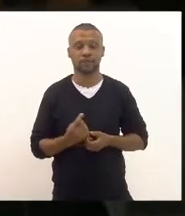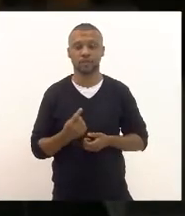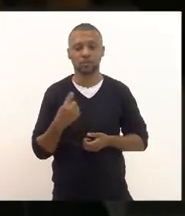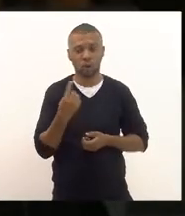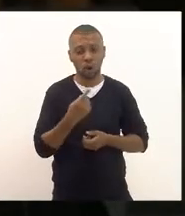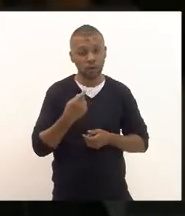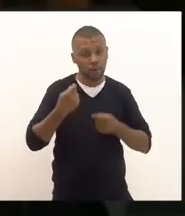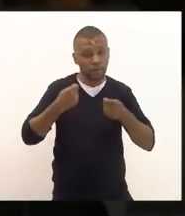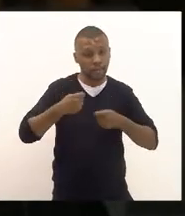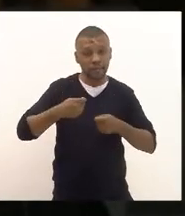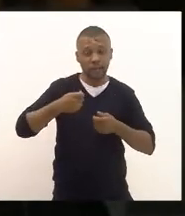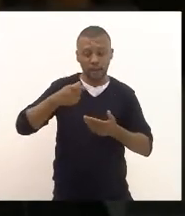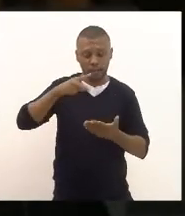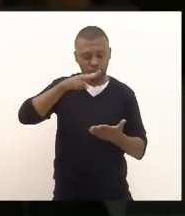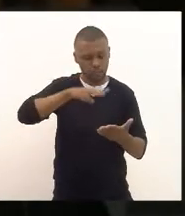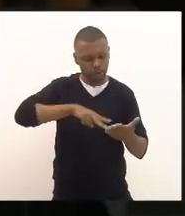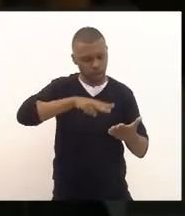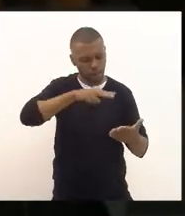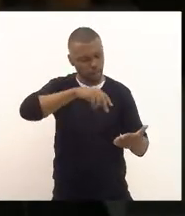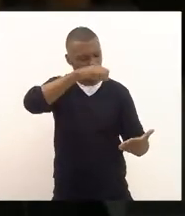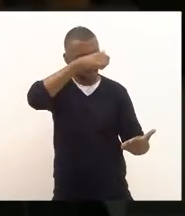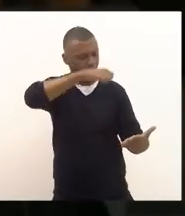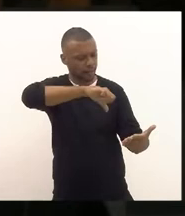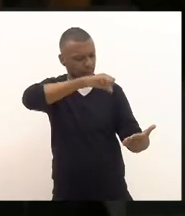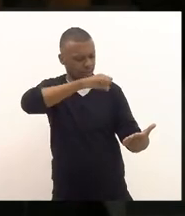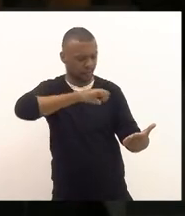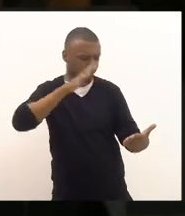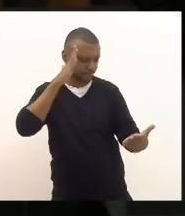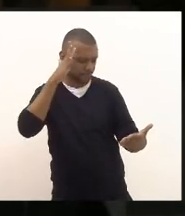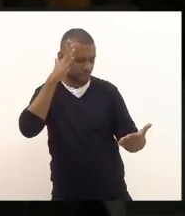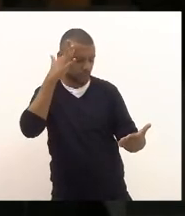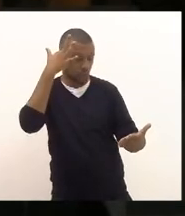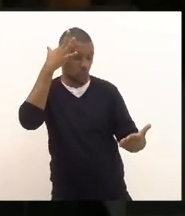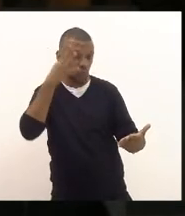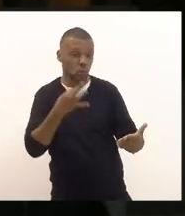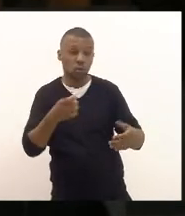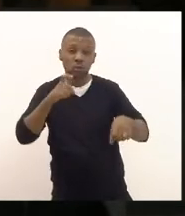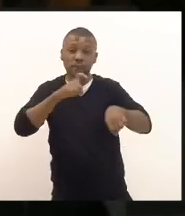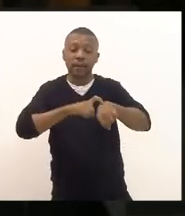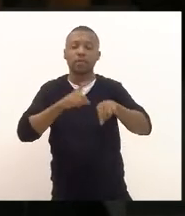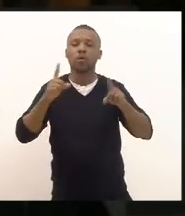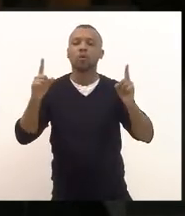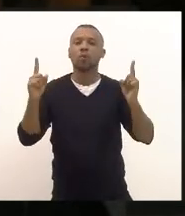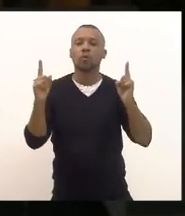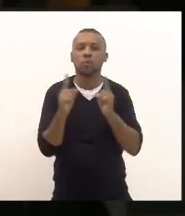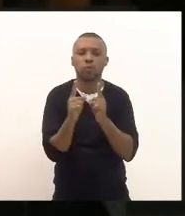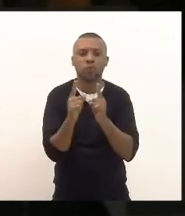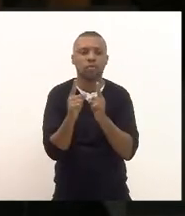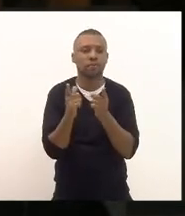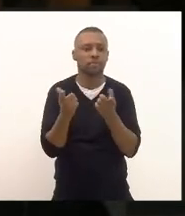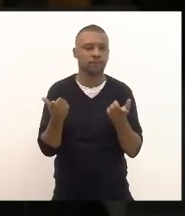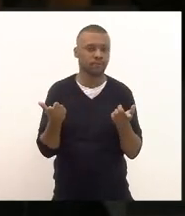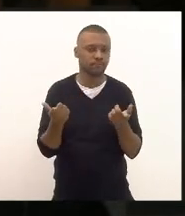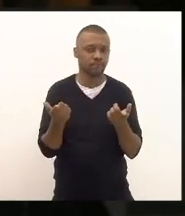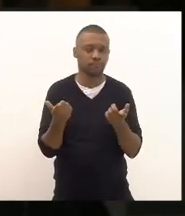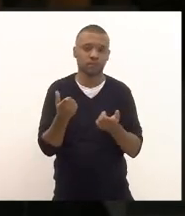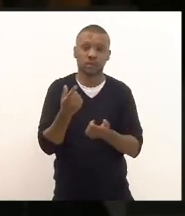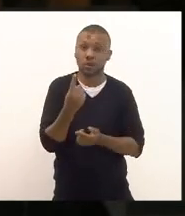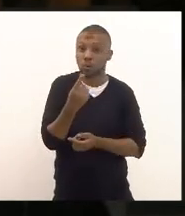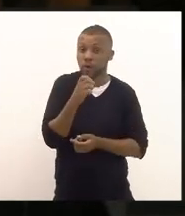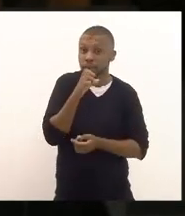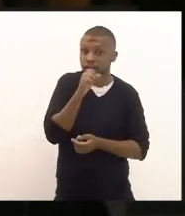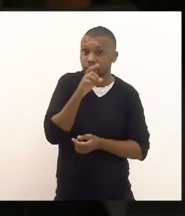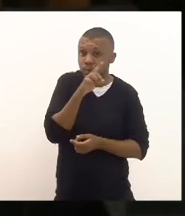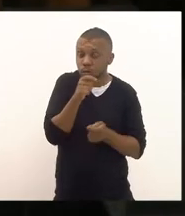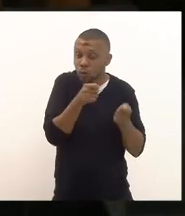análise interprete num curto período de tempo seu presidente um final de